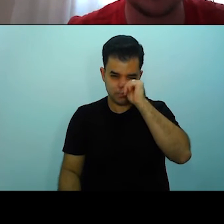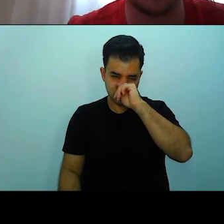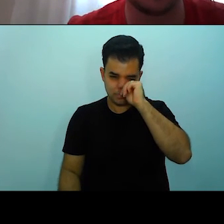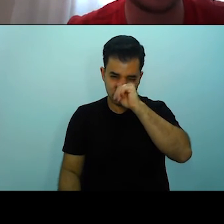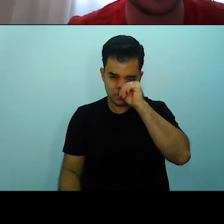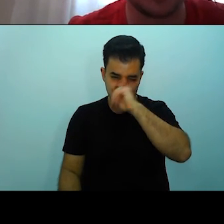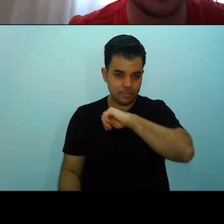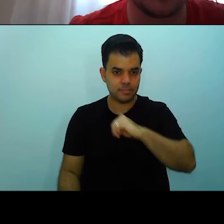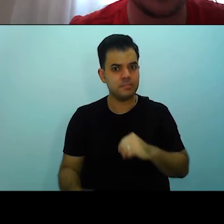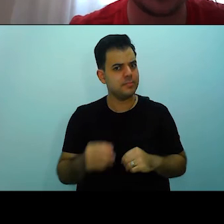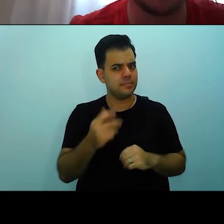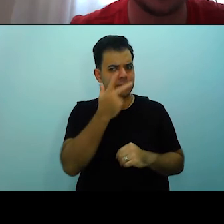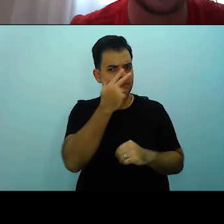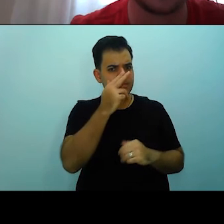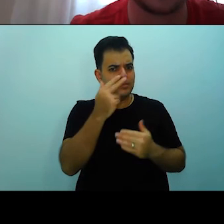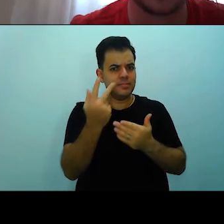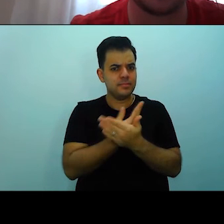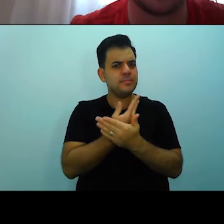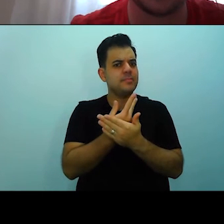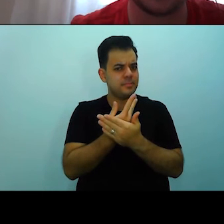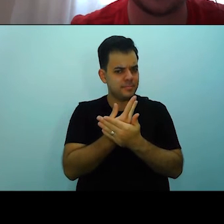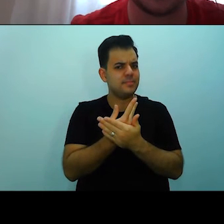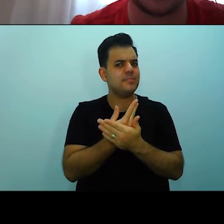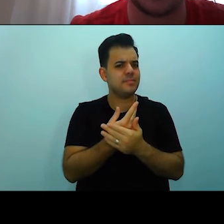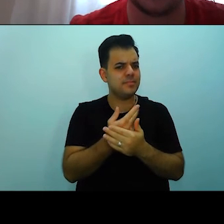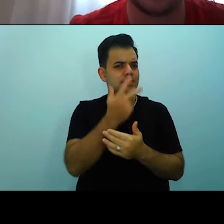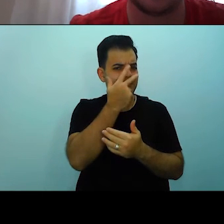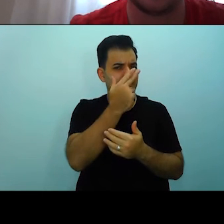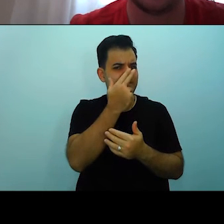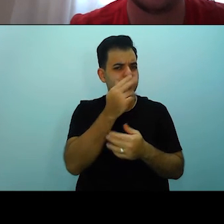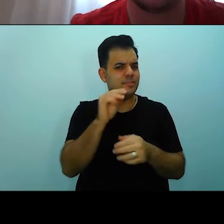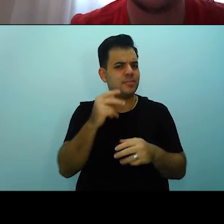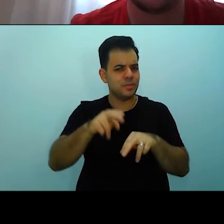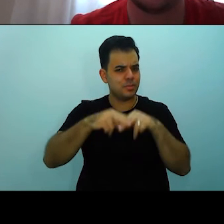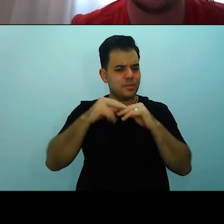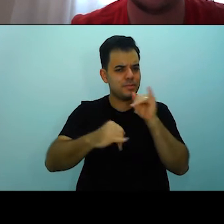Eita, deu alguma coisa errada aqui. Acho que é por causa da internet, provavelmente. Deixa eu ver aqui.